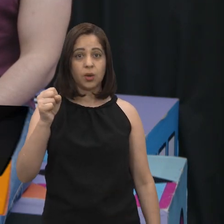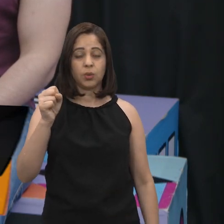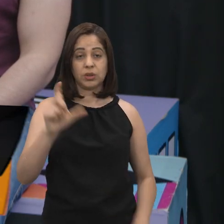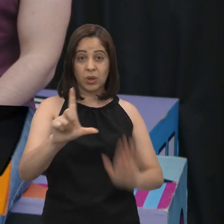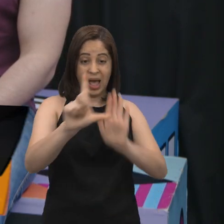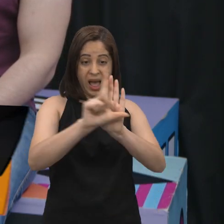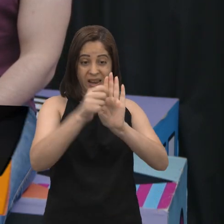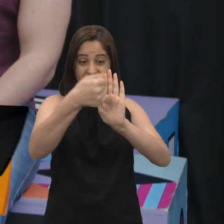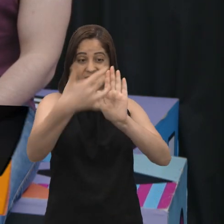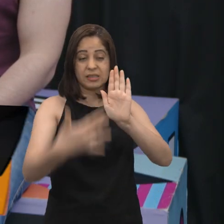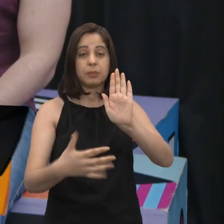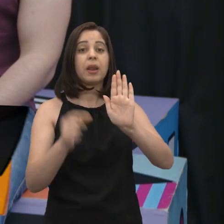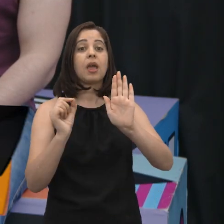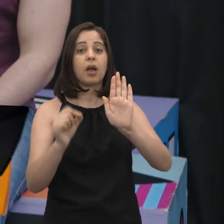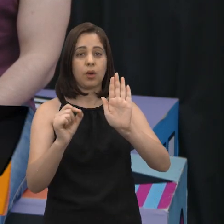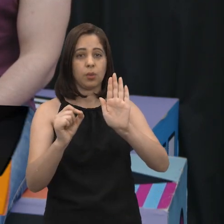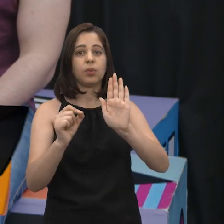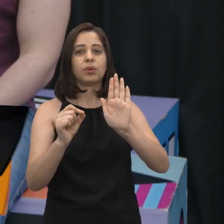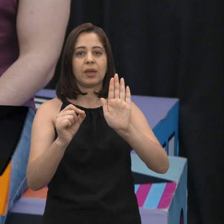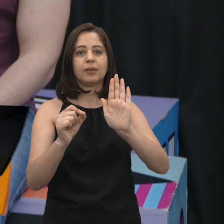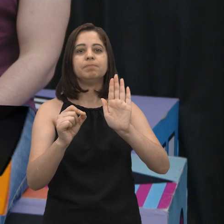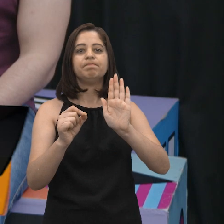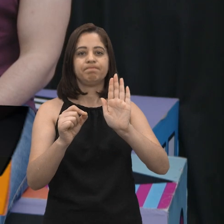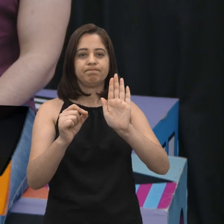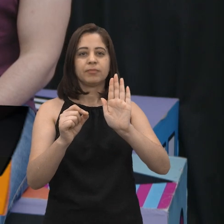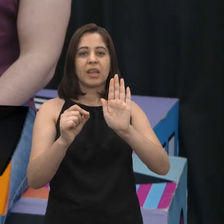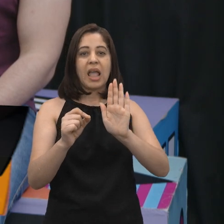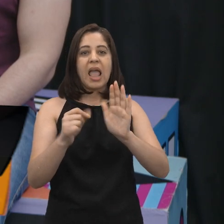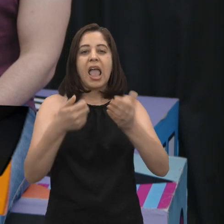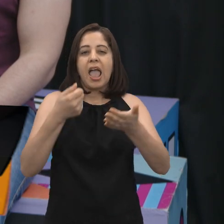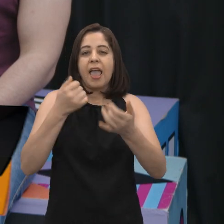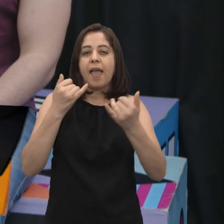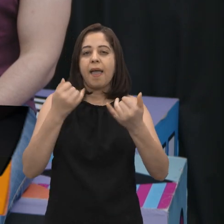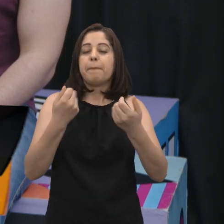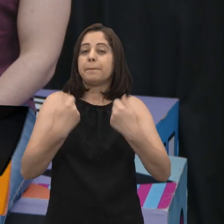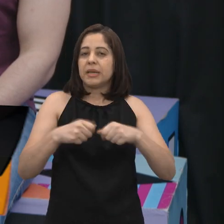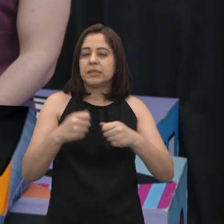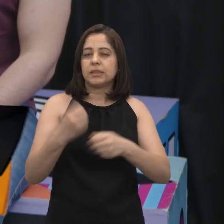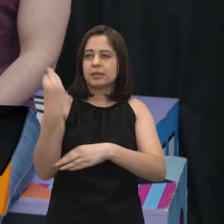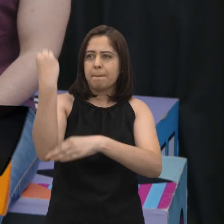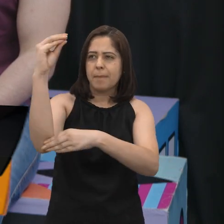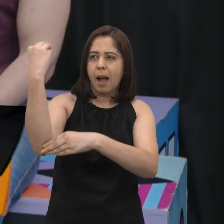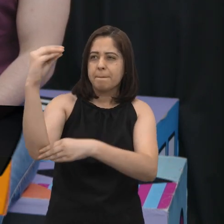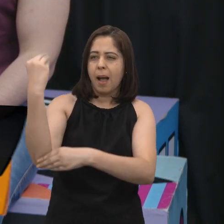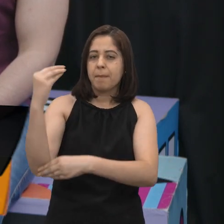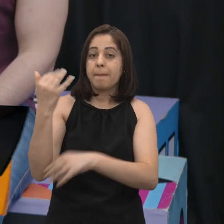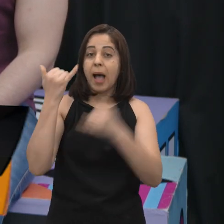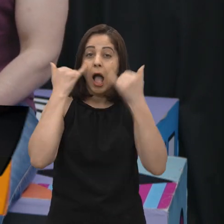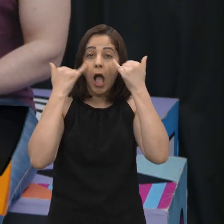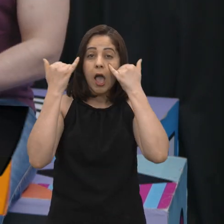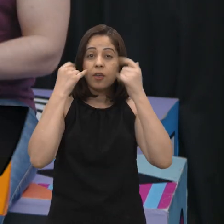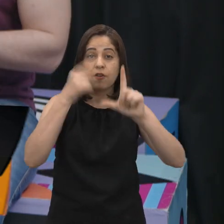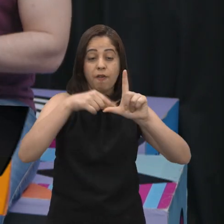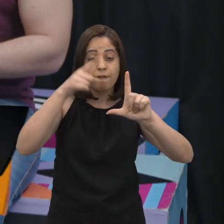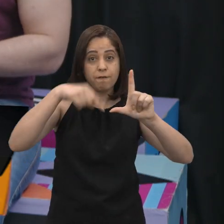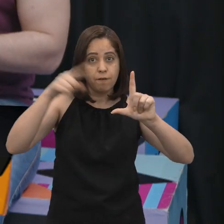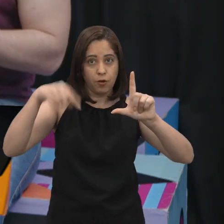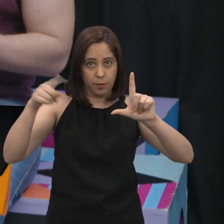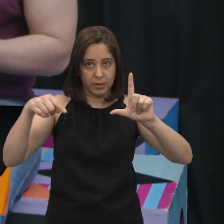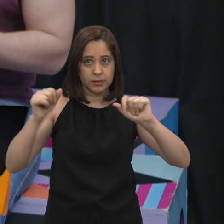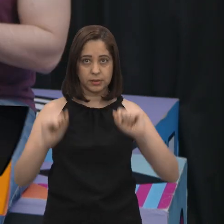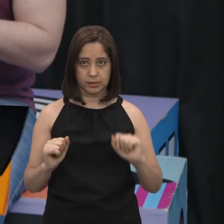1968, que trata da obrigatoriedade de prestação de informações estatísticas. Pois é, o texto diz que toda